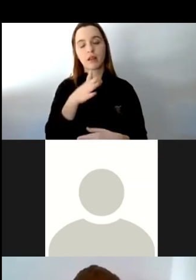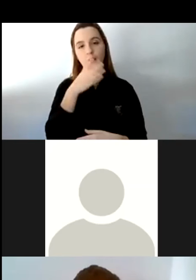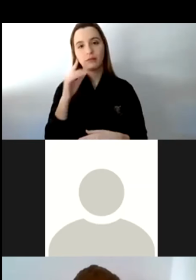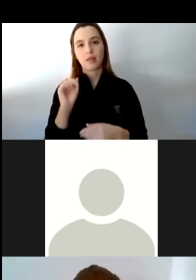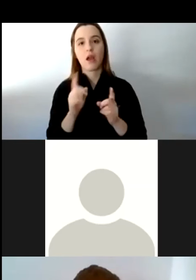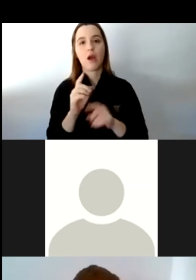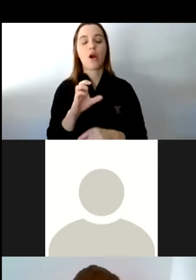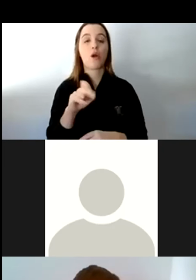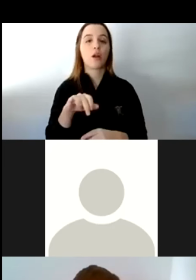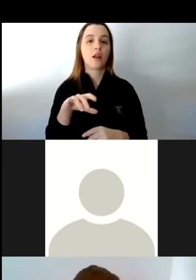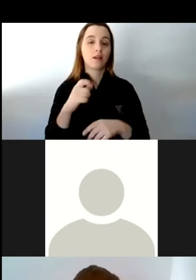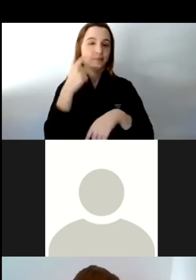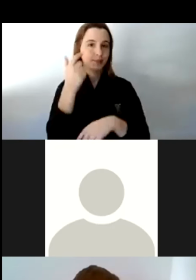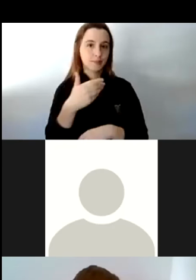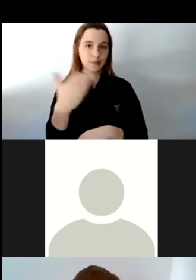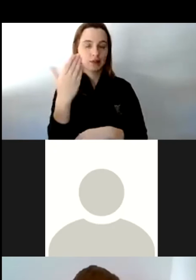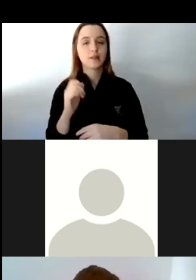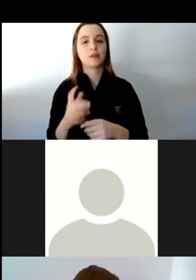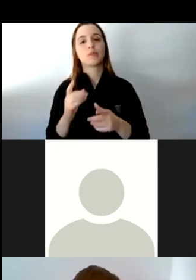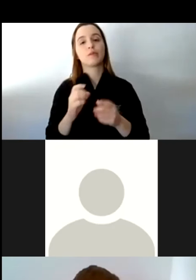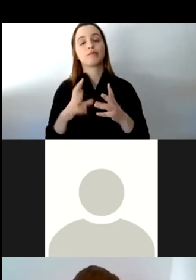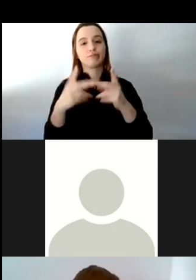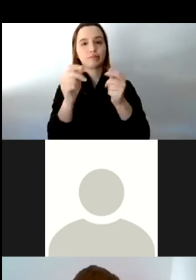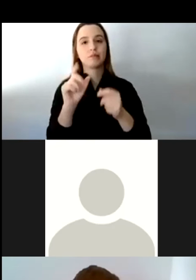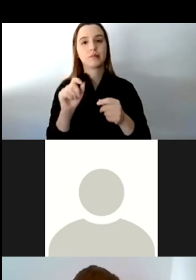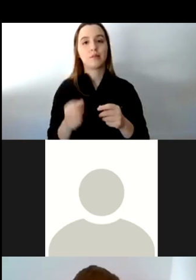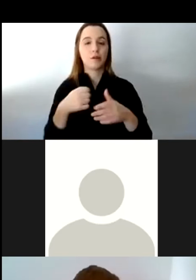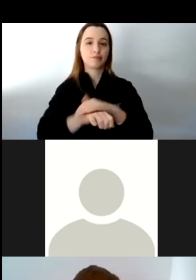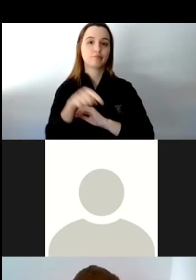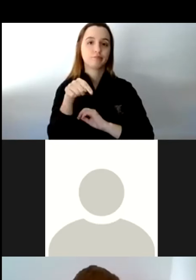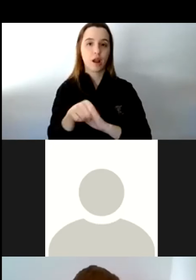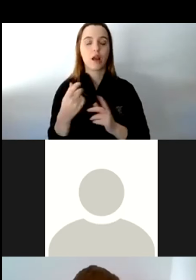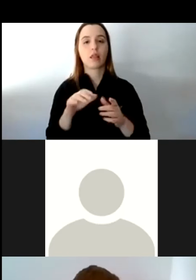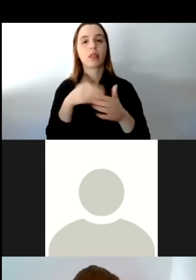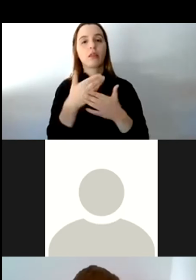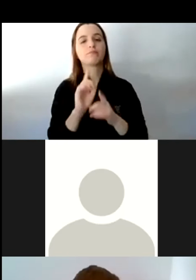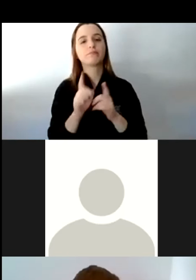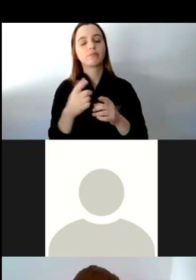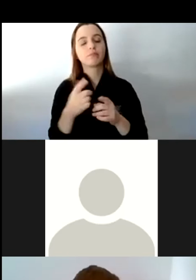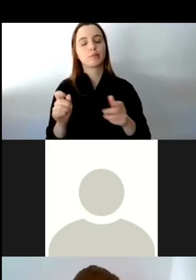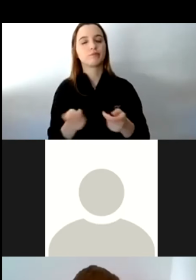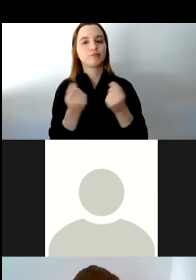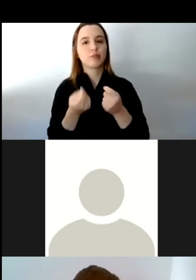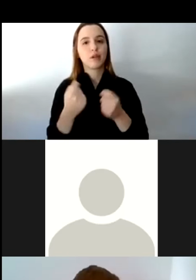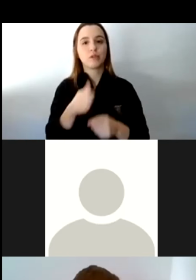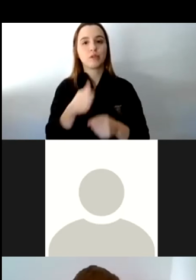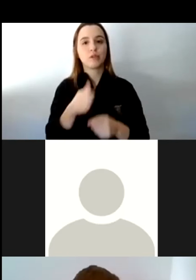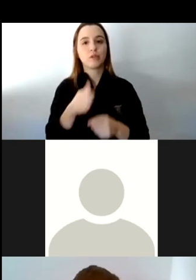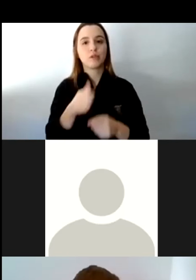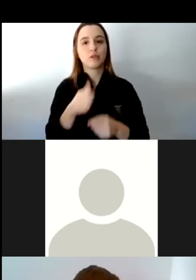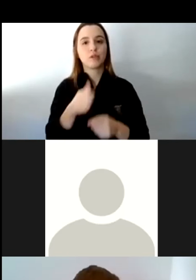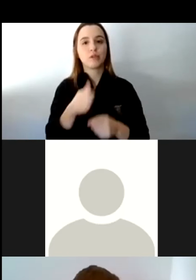progressivas, degenerativas e contribuem para a diminuição da funcionalidade. Promovem sofrimento para as pessoas e para a sua